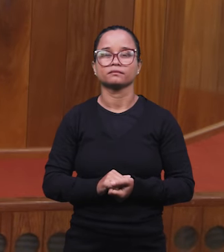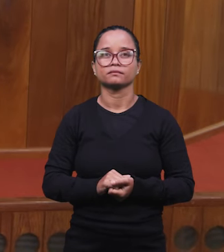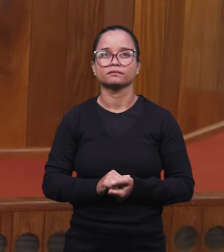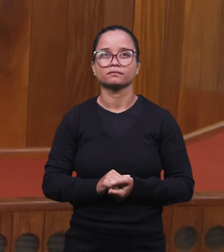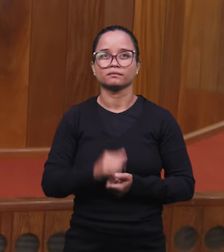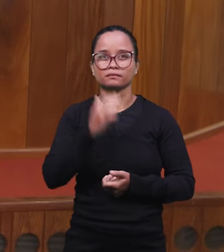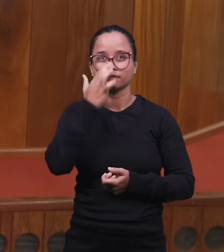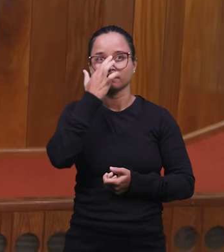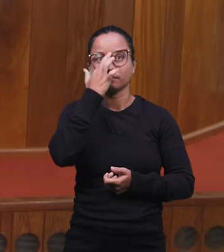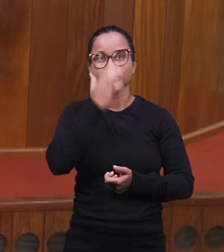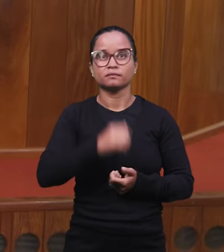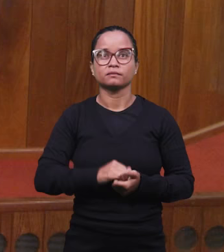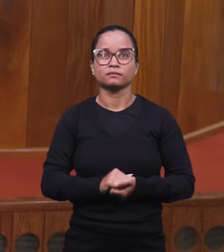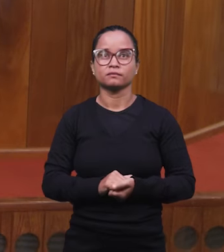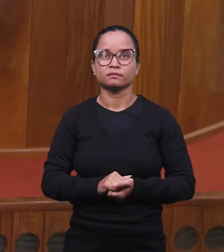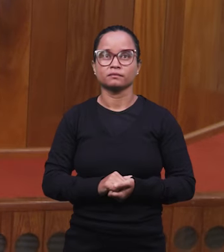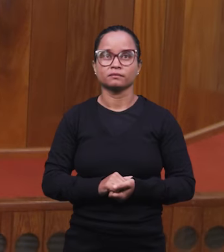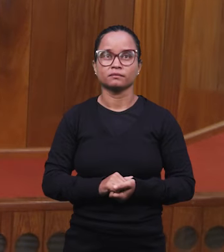Estamos aqui,